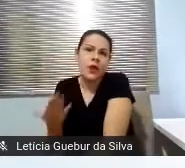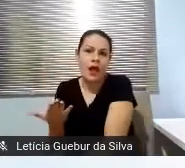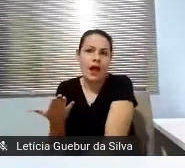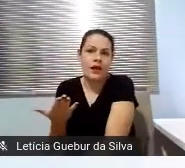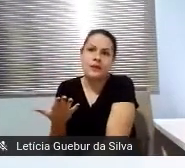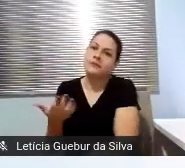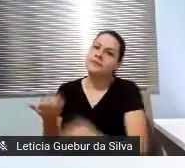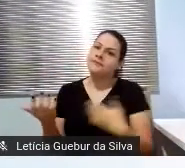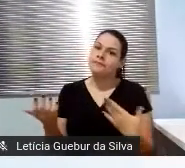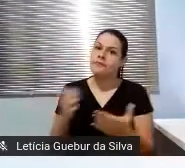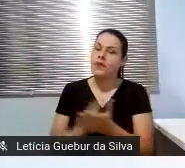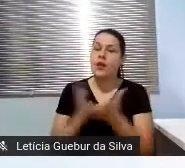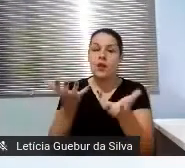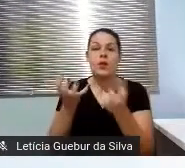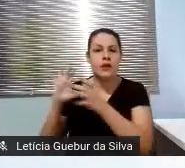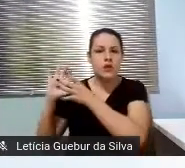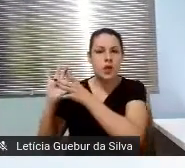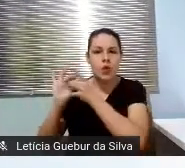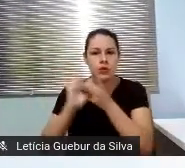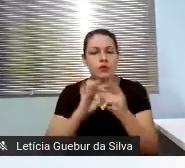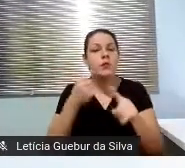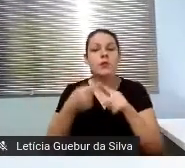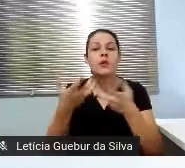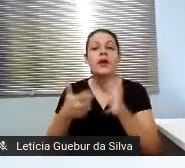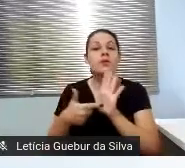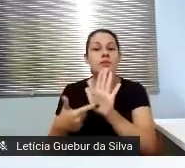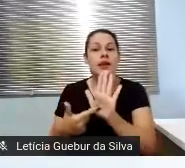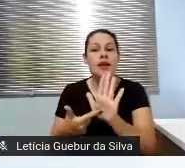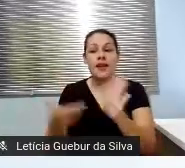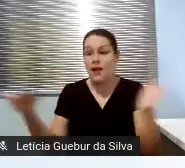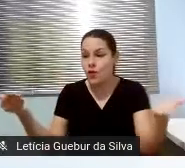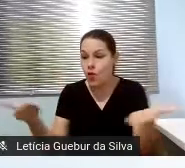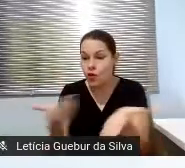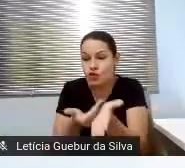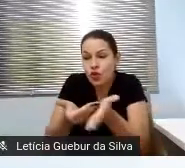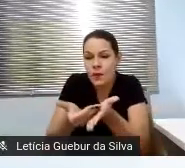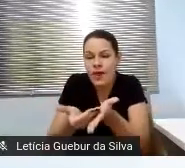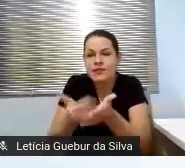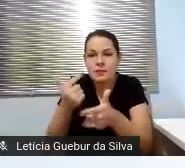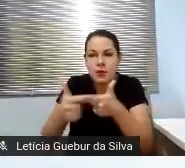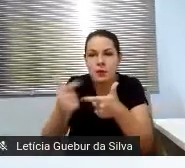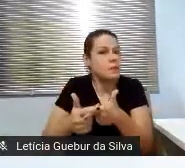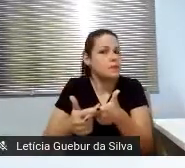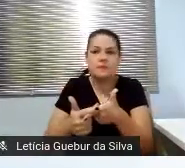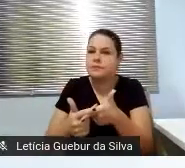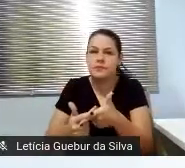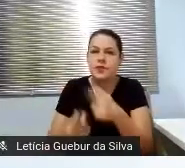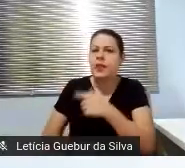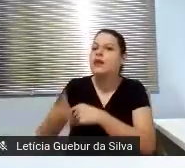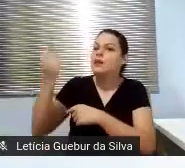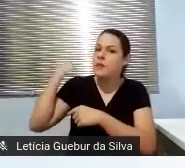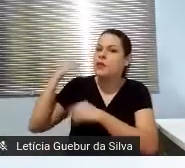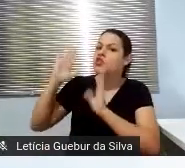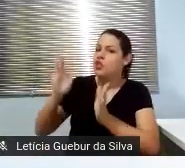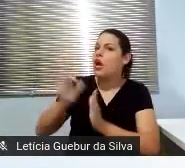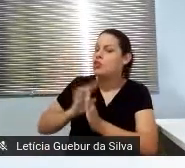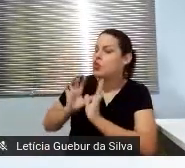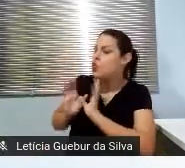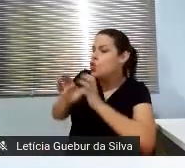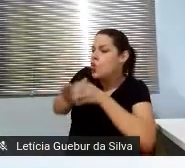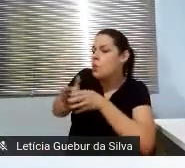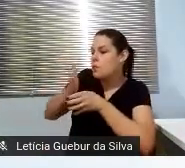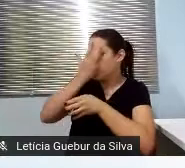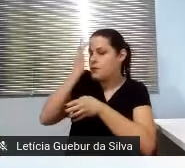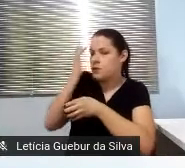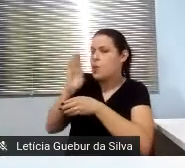quis contextualizar isso para mostrar que não é de hoje que vem uma atuação, ou seja, de uma bancada que a gente pode